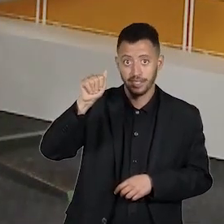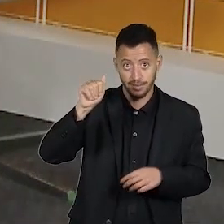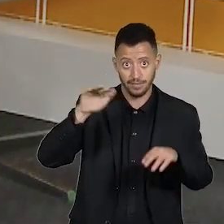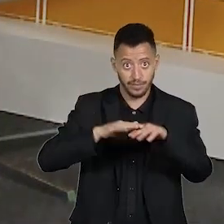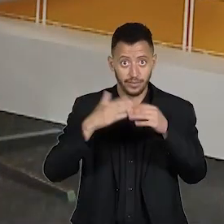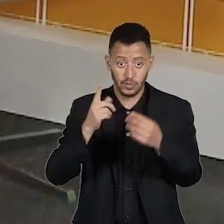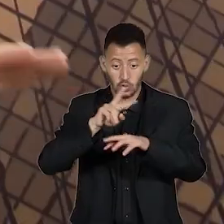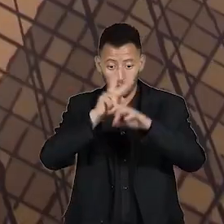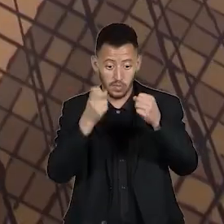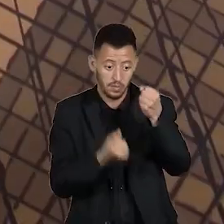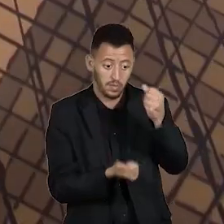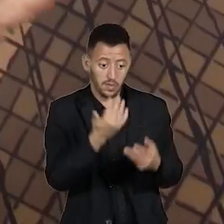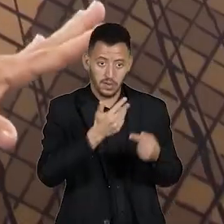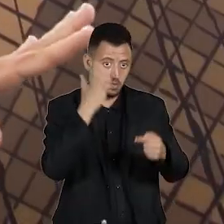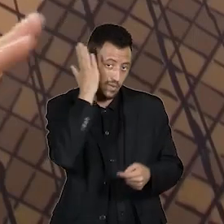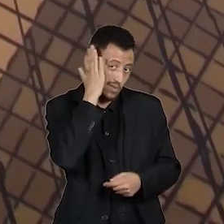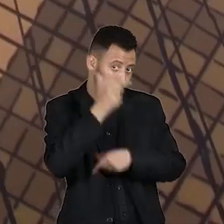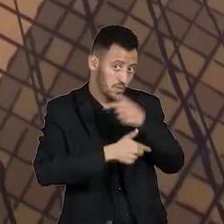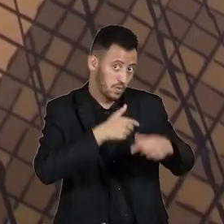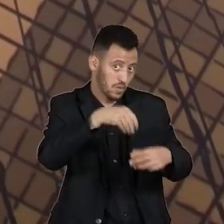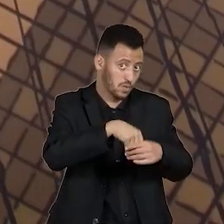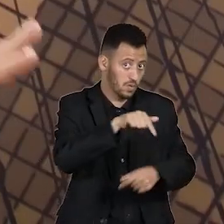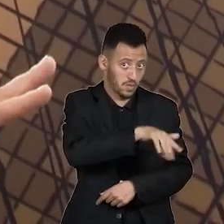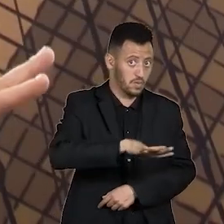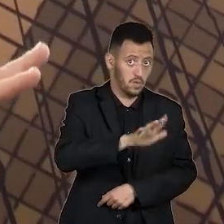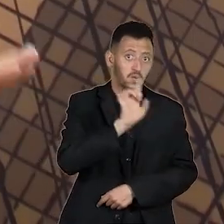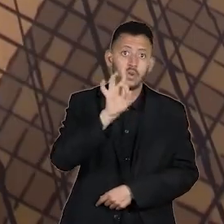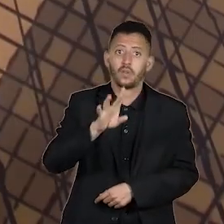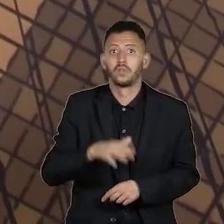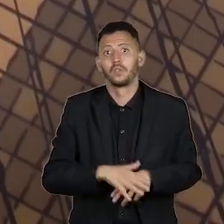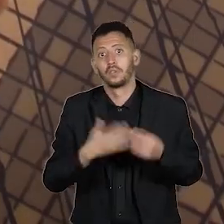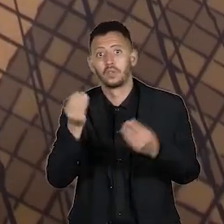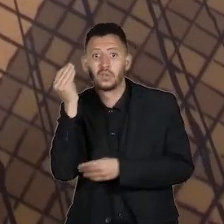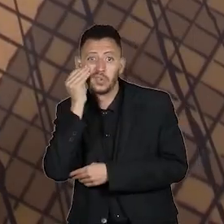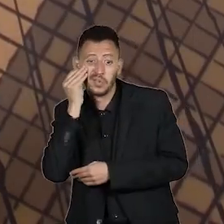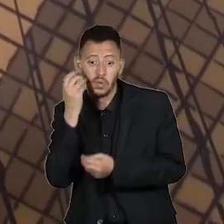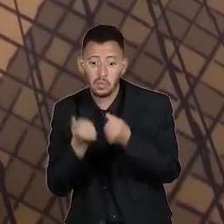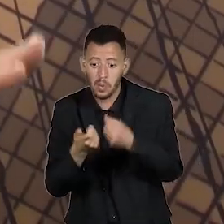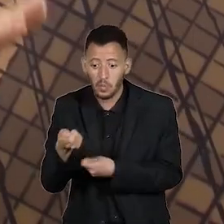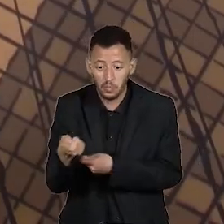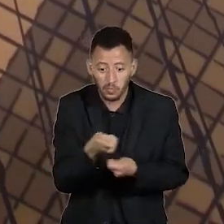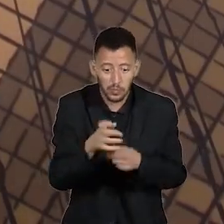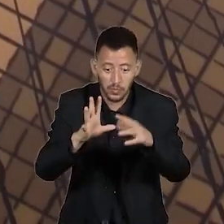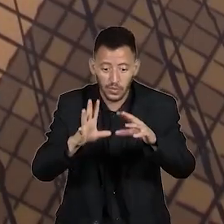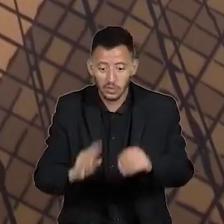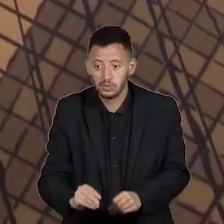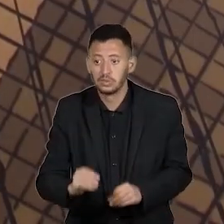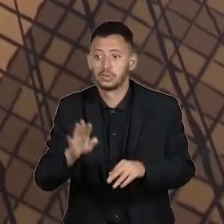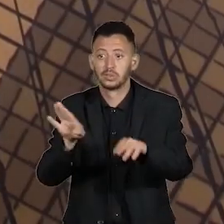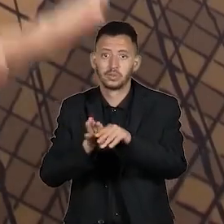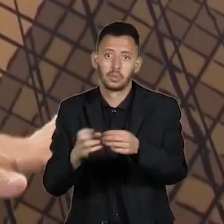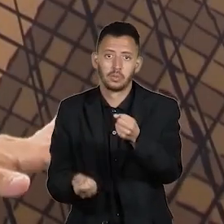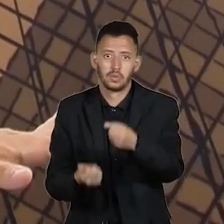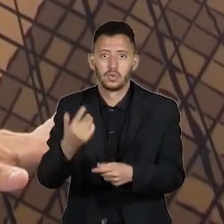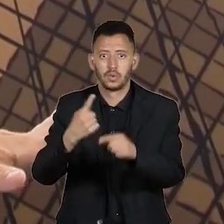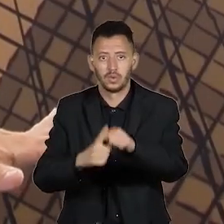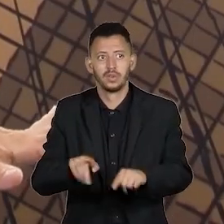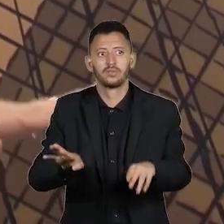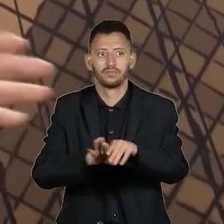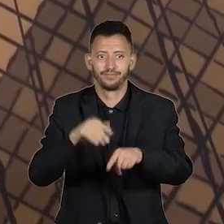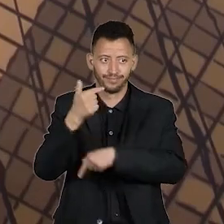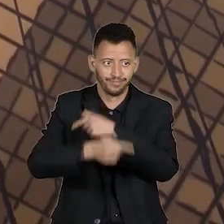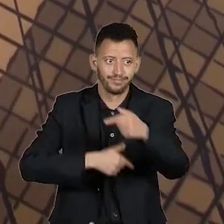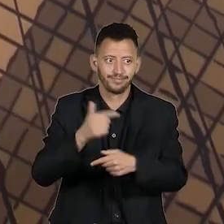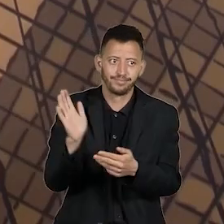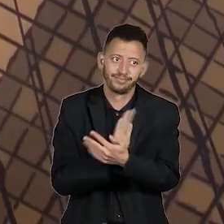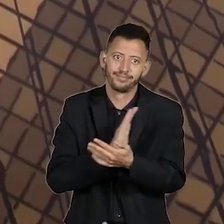na questão de incêndios, mas a gente sabe que eles não trabalham só com essa atividade de tentar apagar o fogo ou conter um